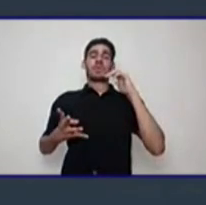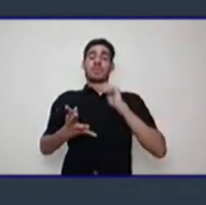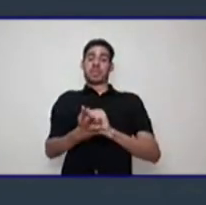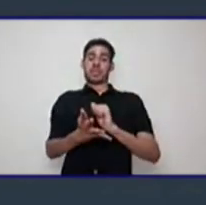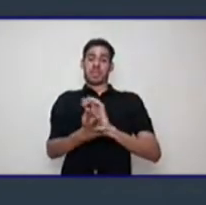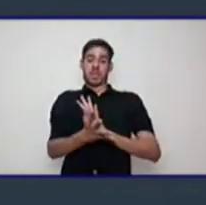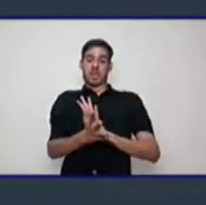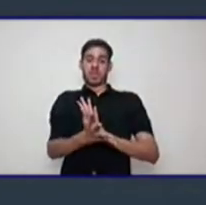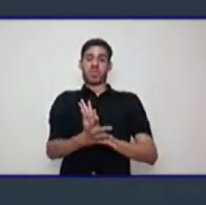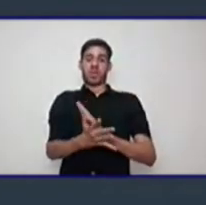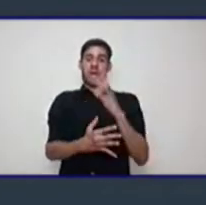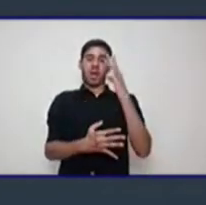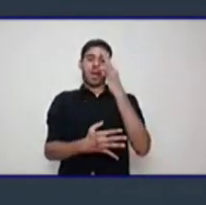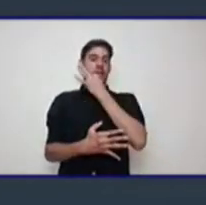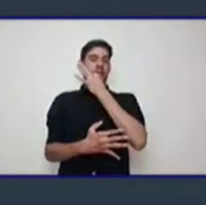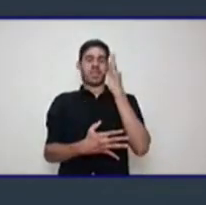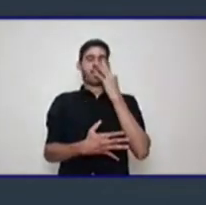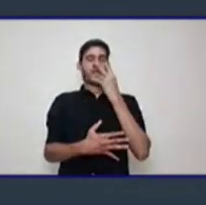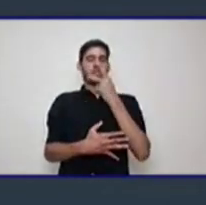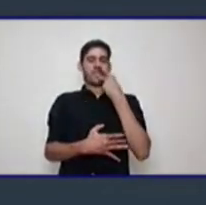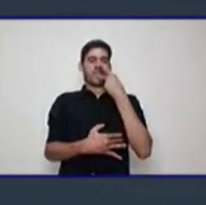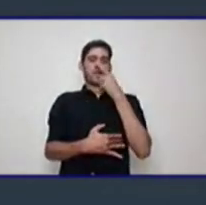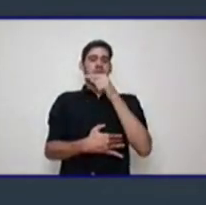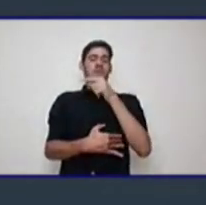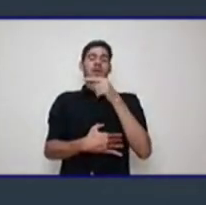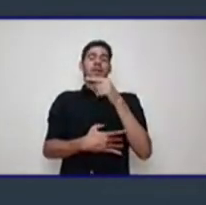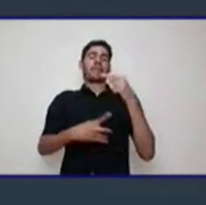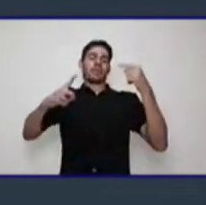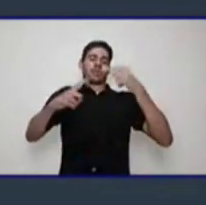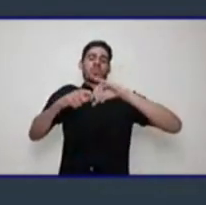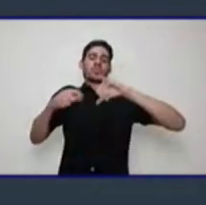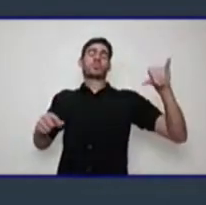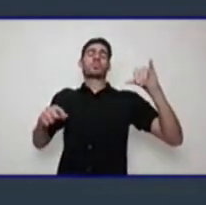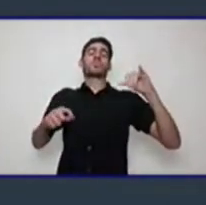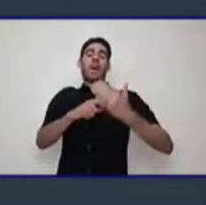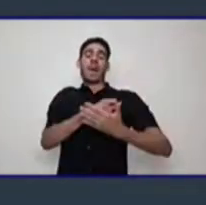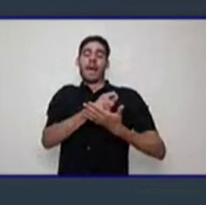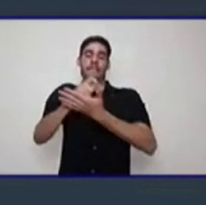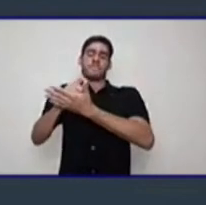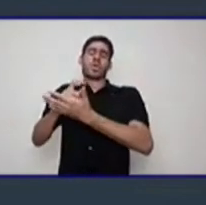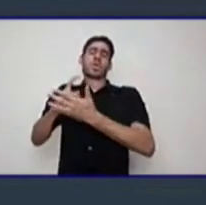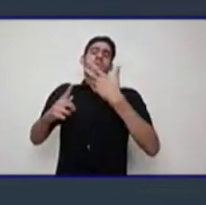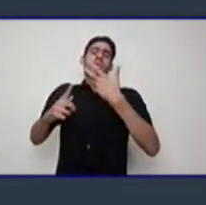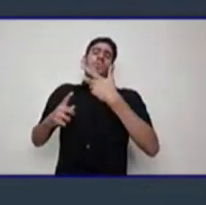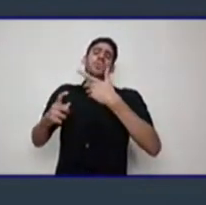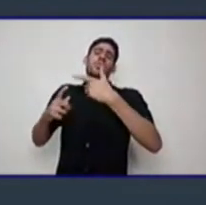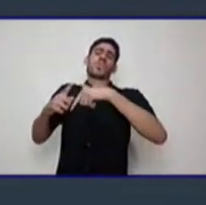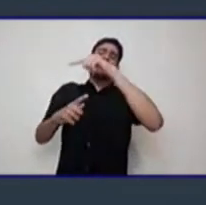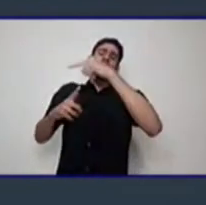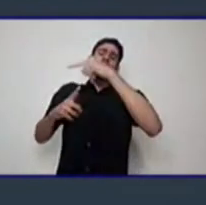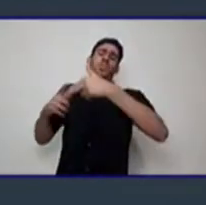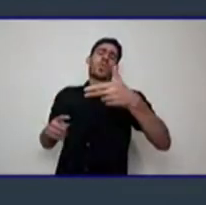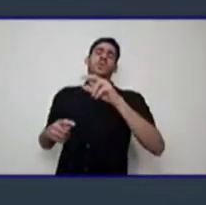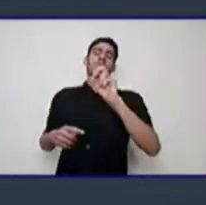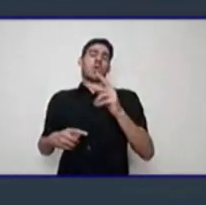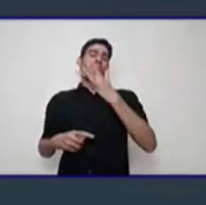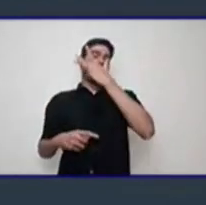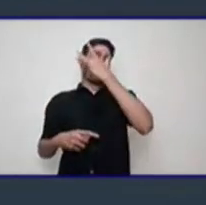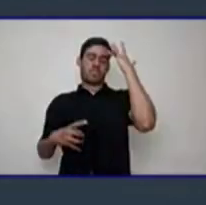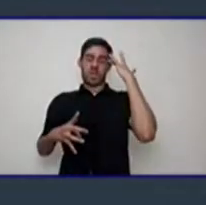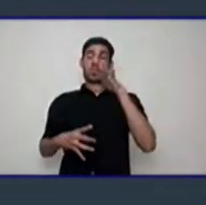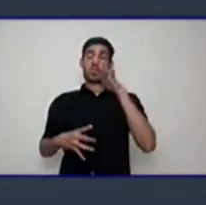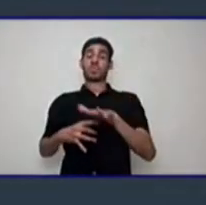refere o ministro Tarcísio diz respeito a uma propaganda em favor de algo de alguém, seja o que, de um modo geral,